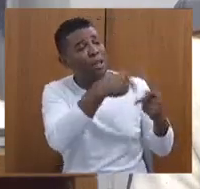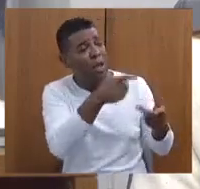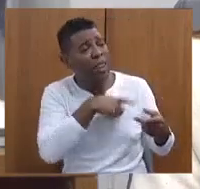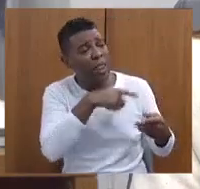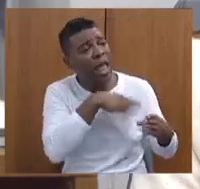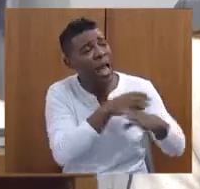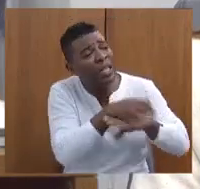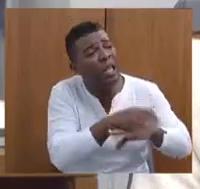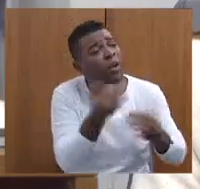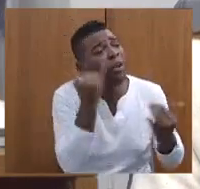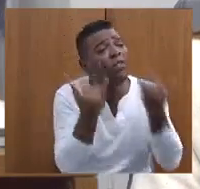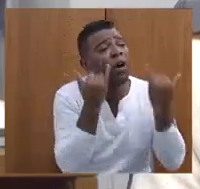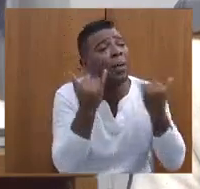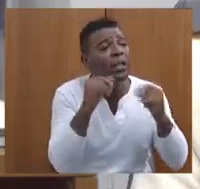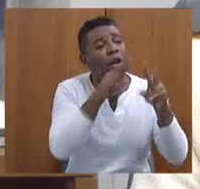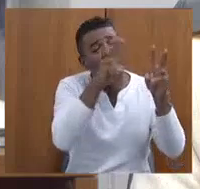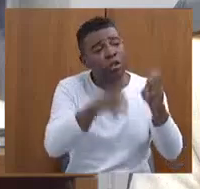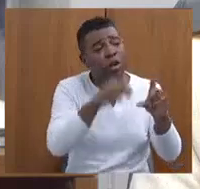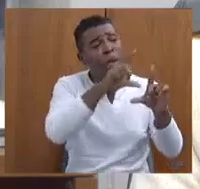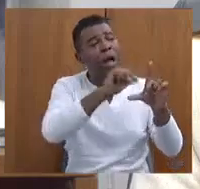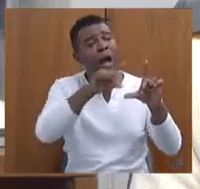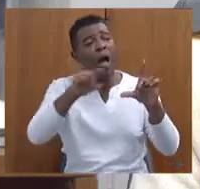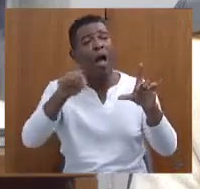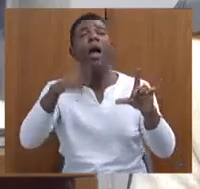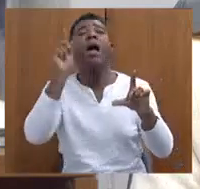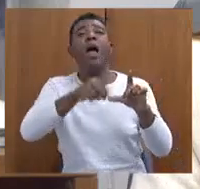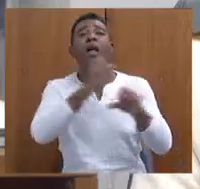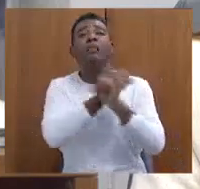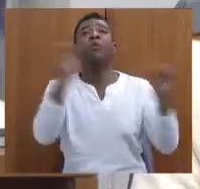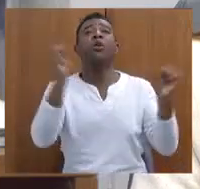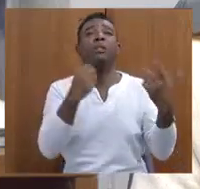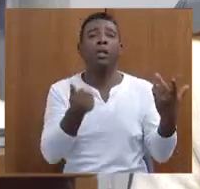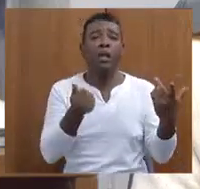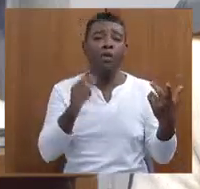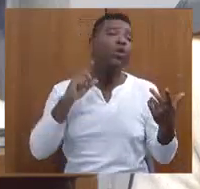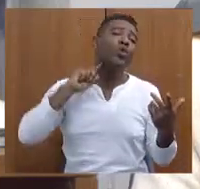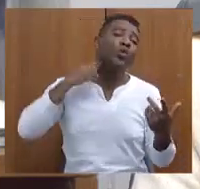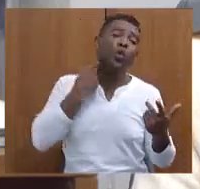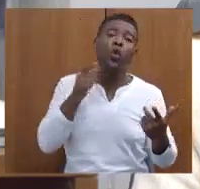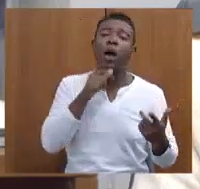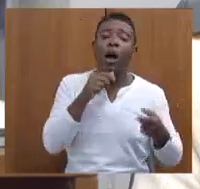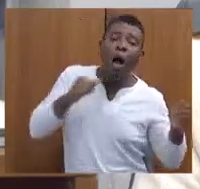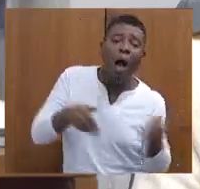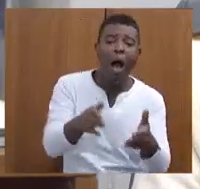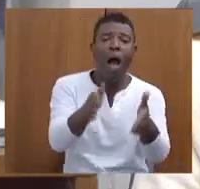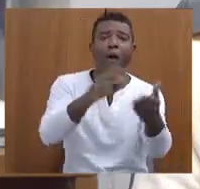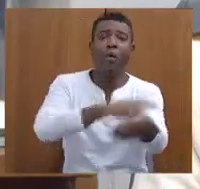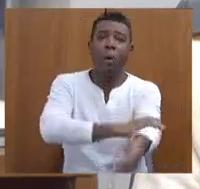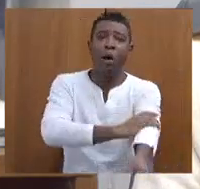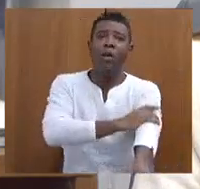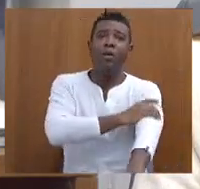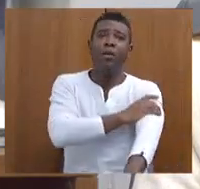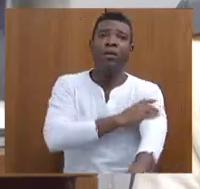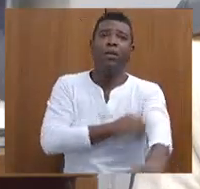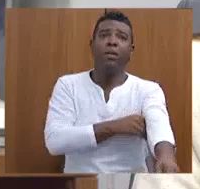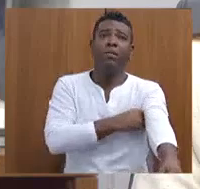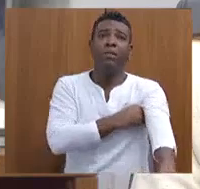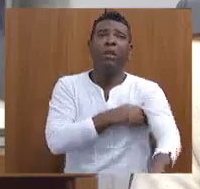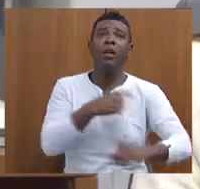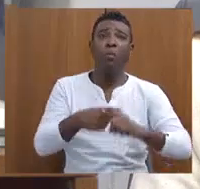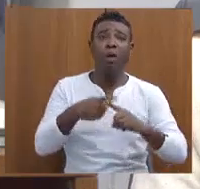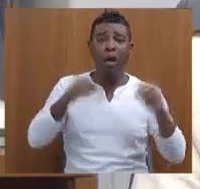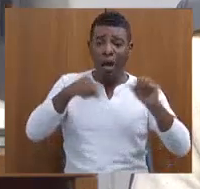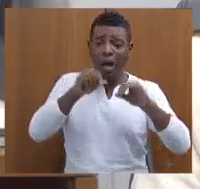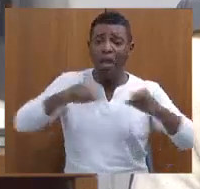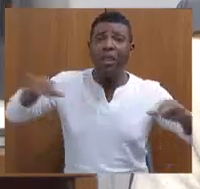a informações sobre indicadores de explosões de contaminação da água porque coincidentemente todos os